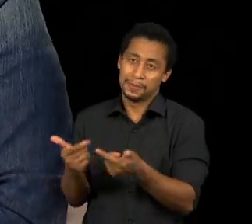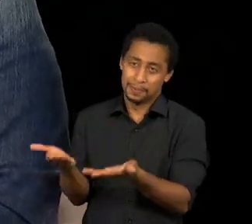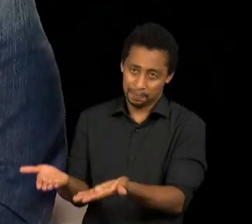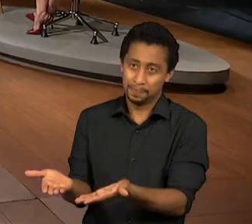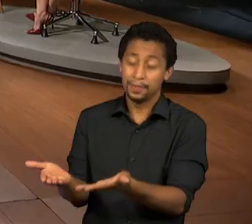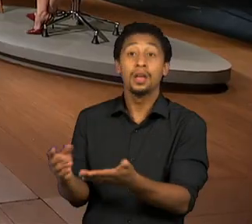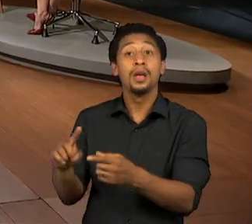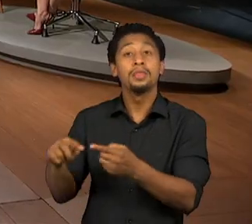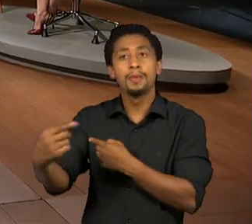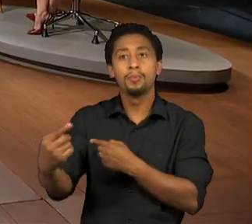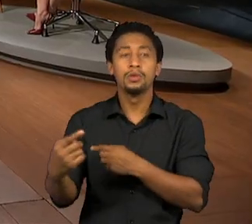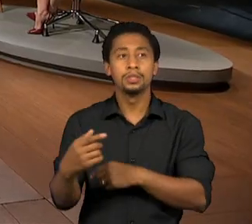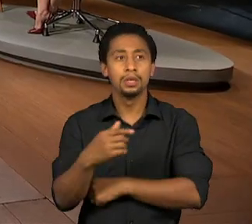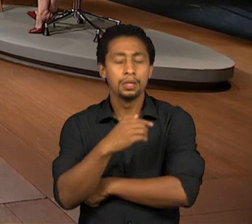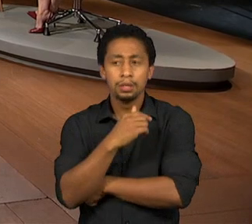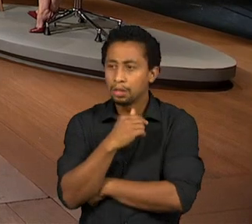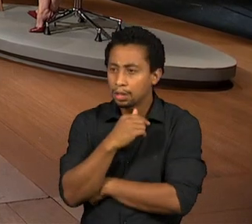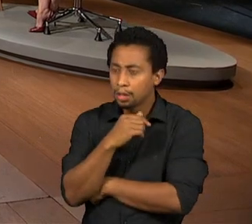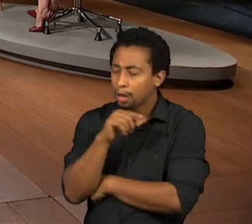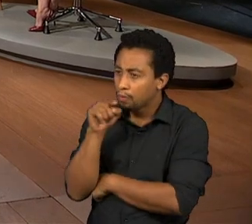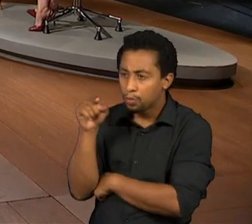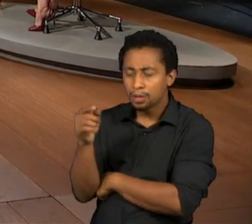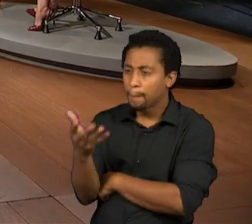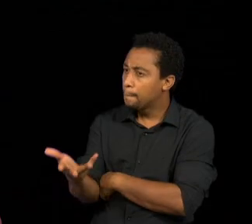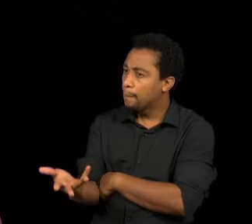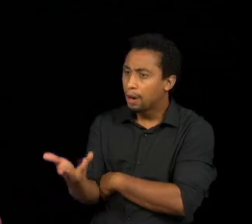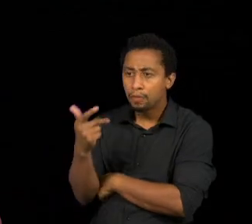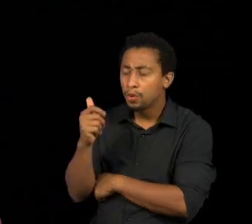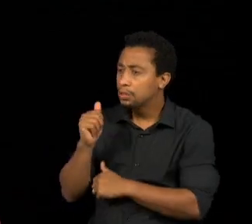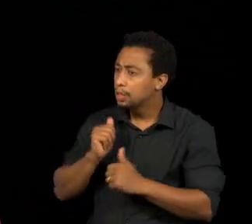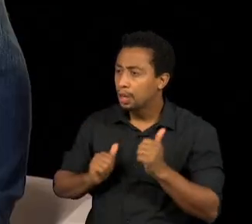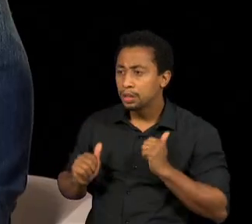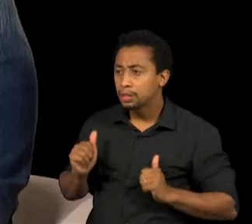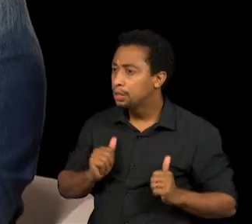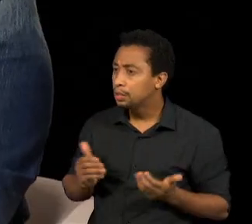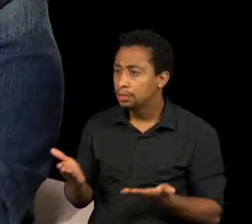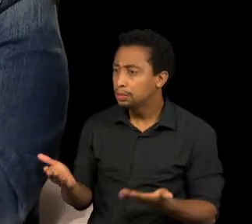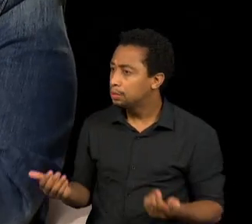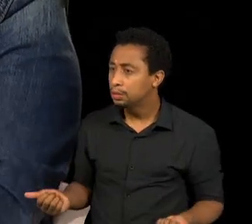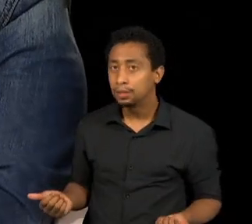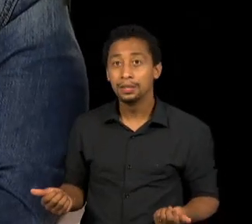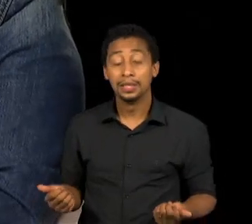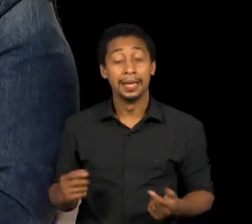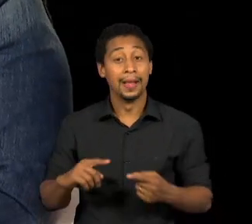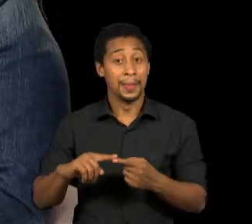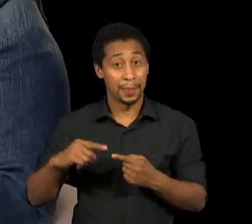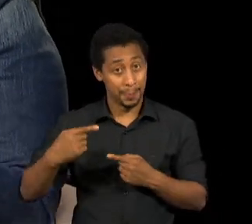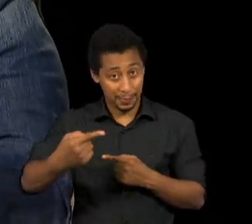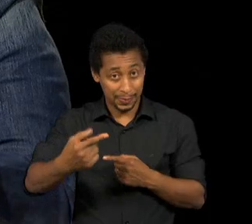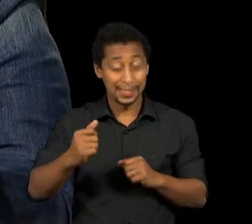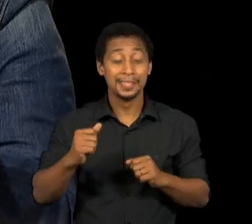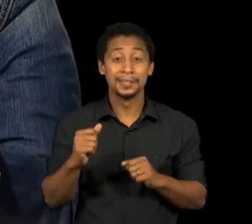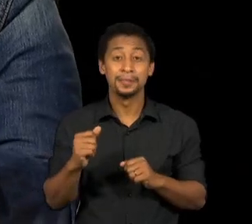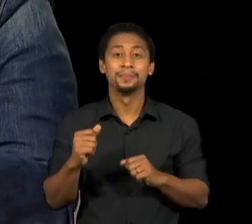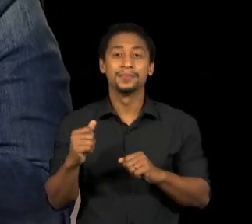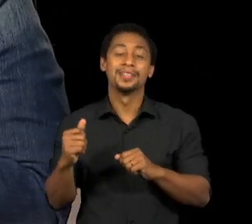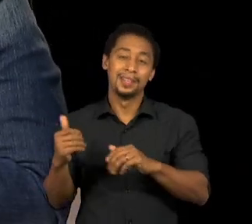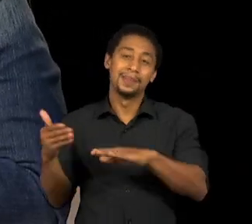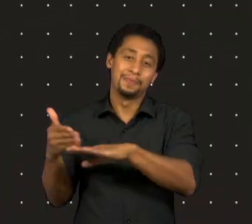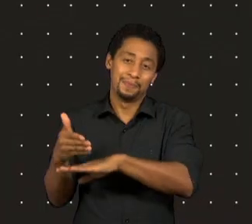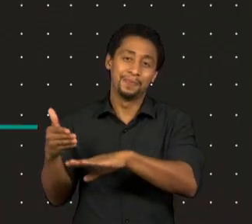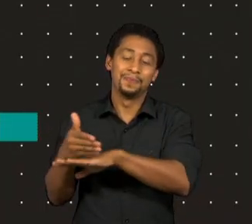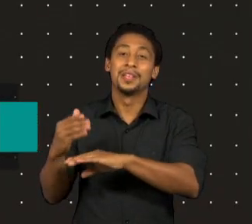disse, você é uma ótima atriz. O roteiro era dele. Né? Era dele. Depois eu fui fazer minha primeira novela das 8